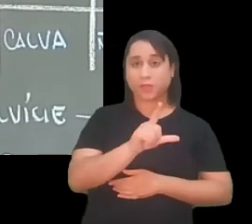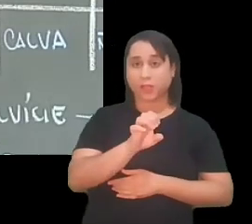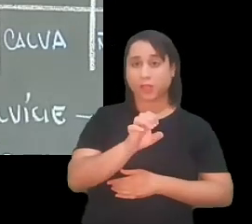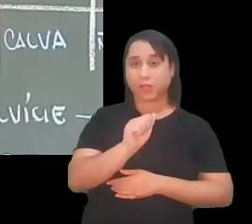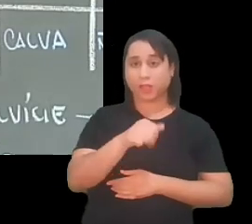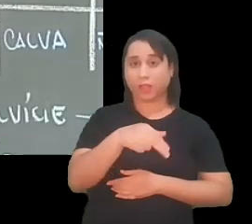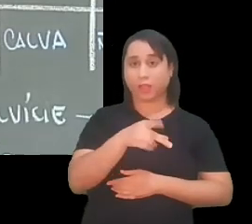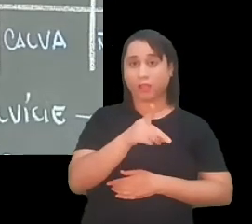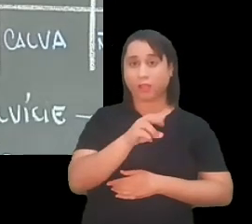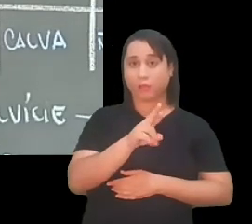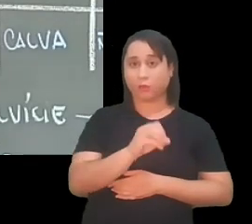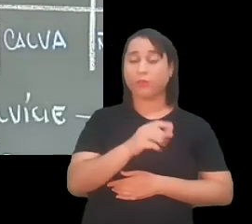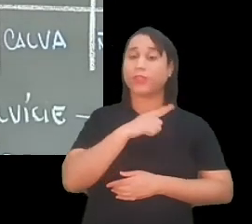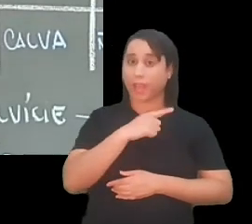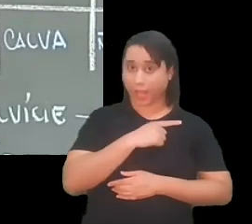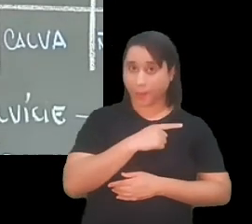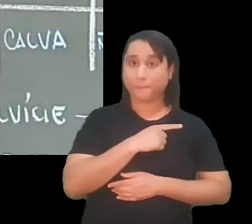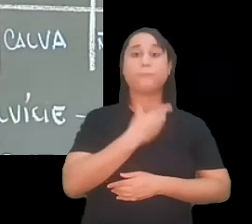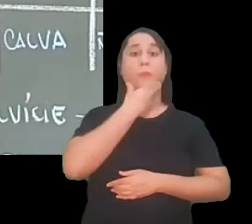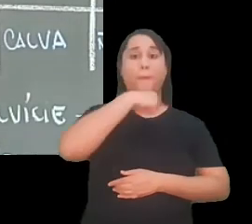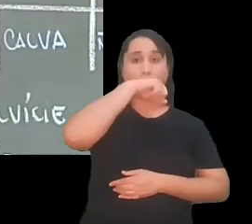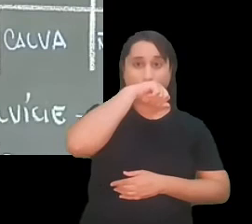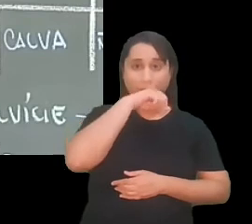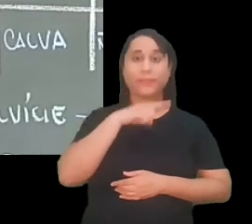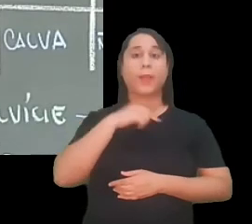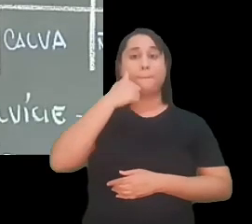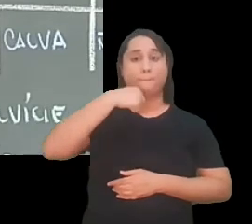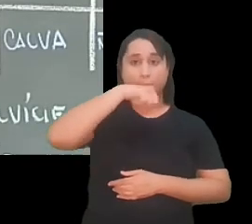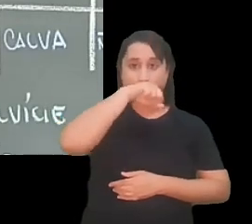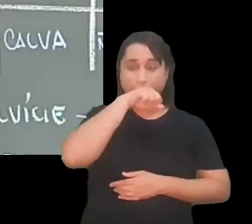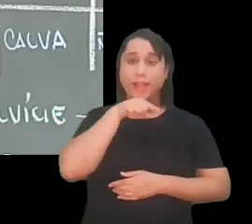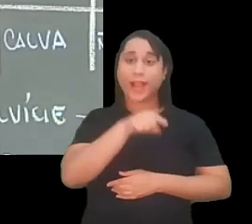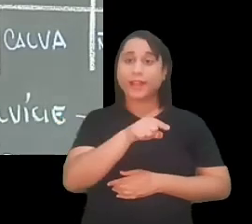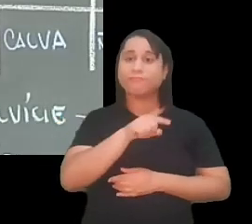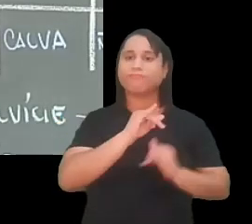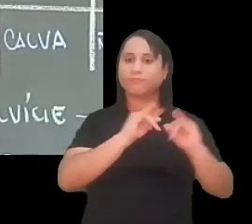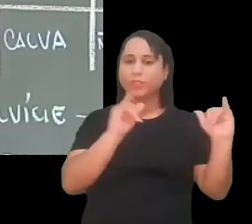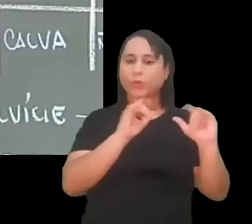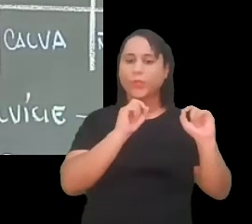uma mamãe. E ele está informando que a avó materna do Leandro era calva.